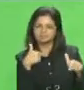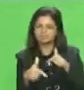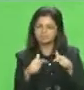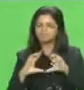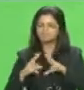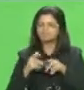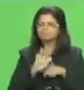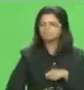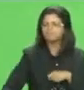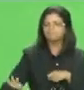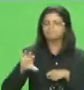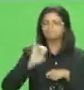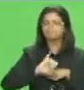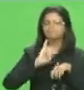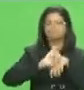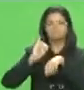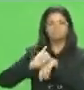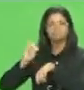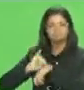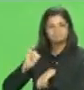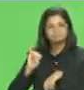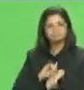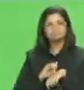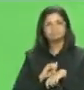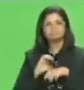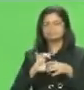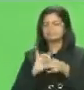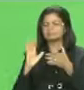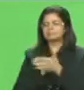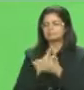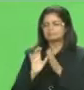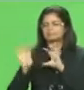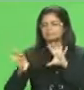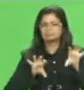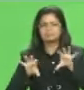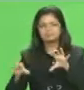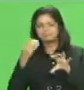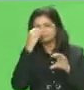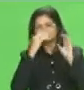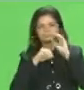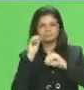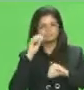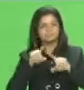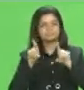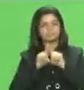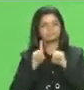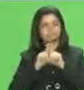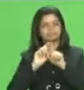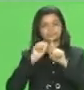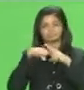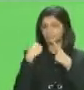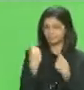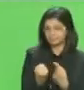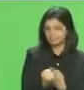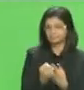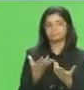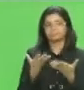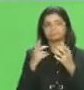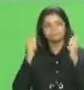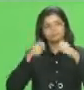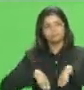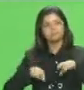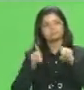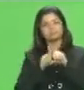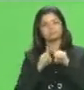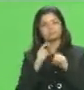todos os bairros, por todos os segmentos deixados de lado, nem total vulnerabilidade e risco social. Quero poder dizer